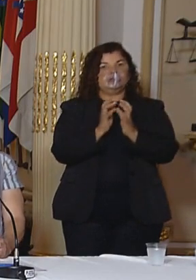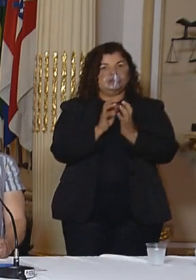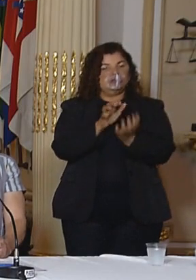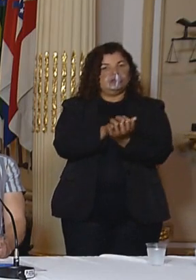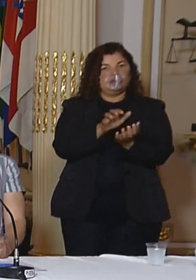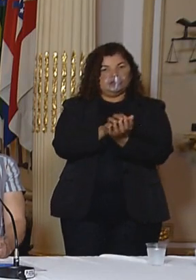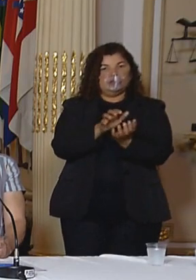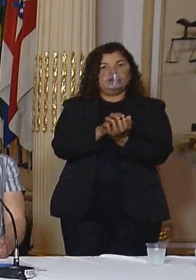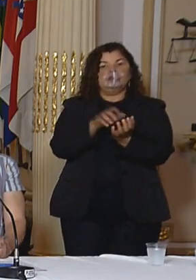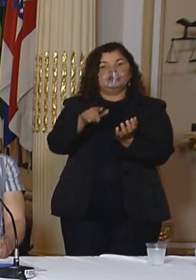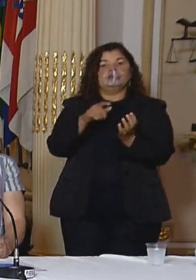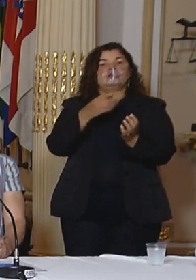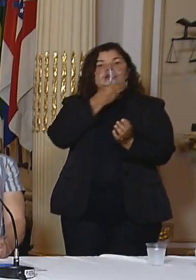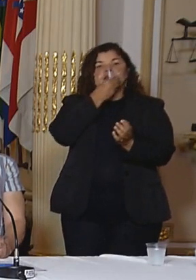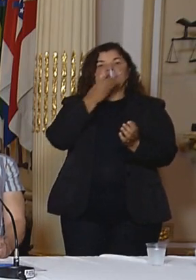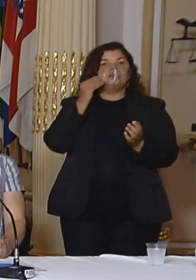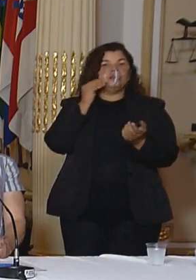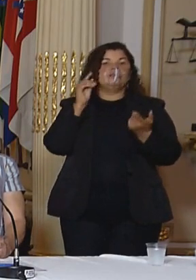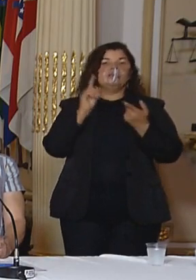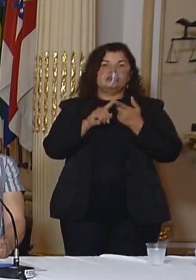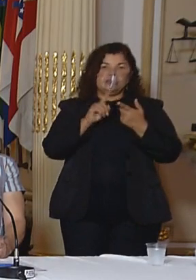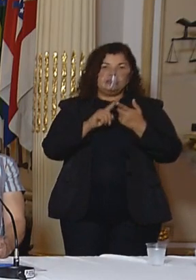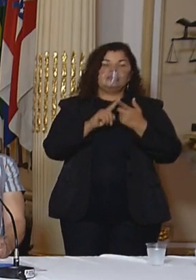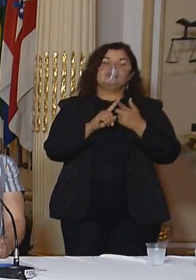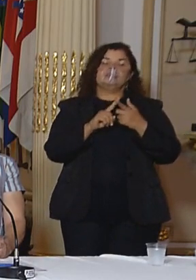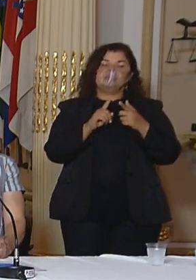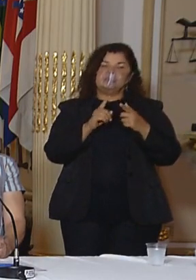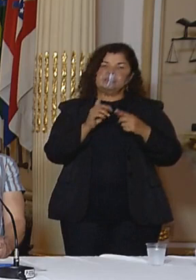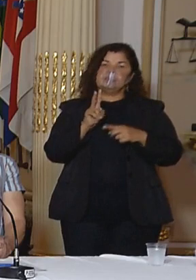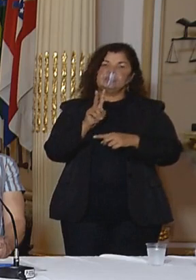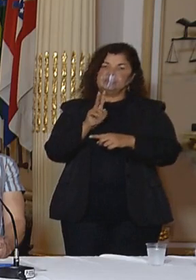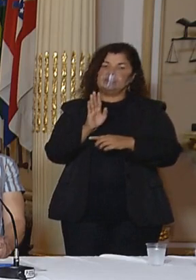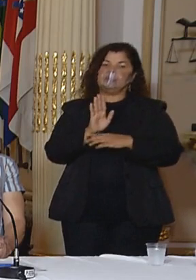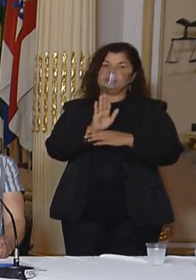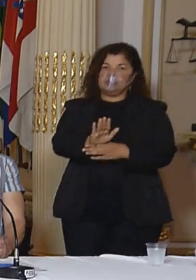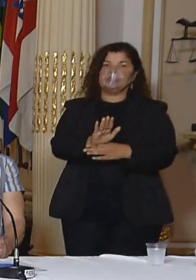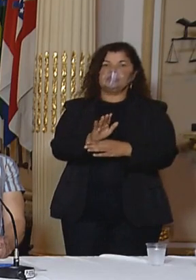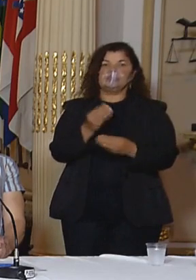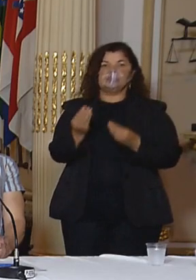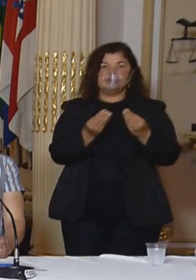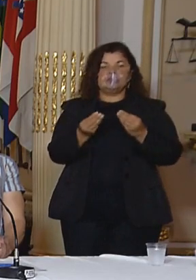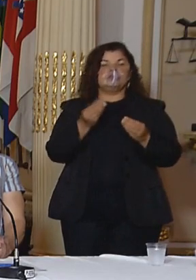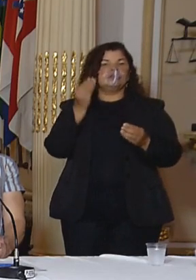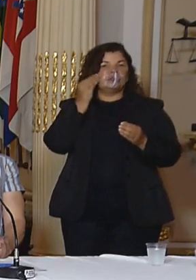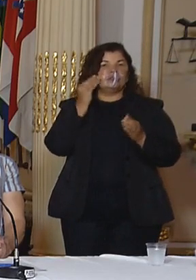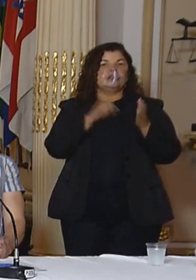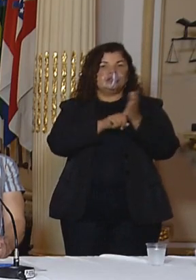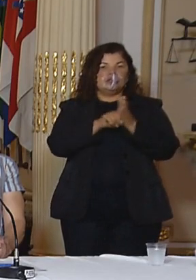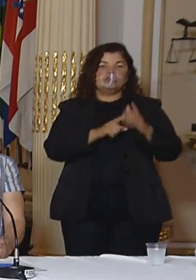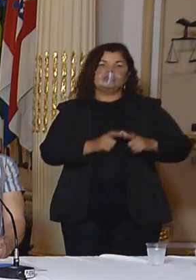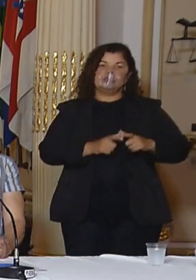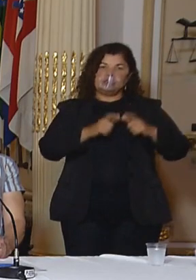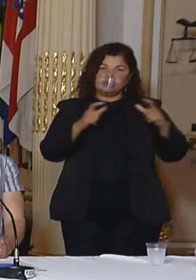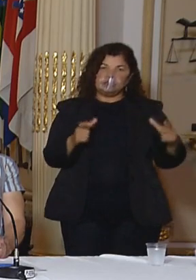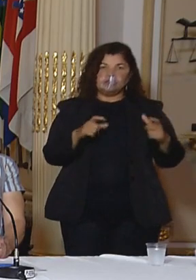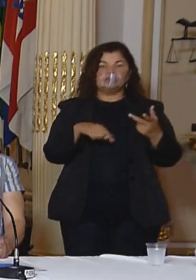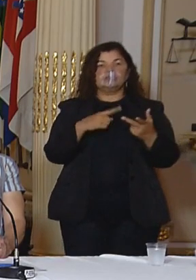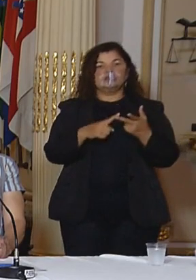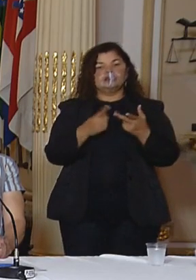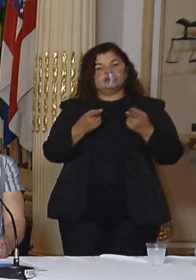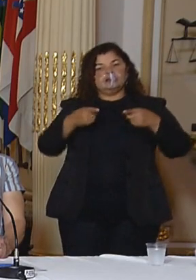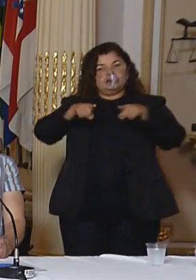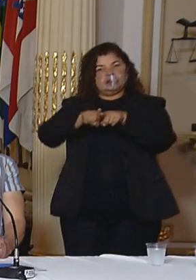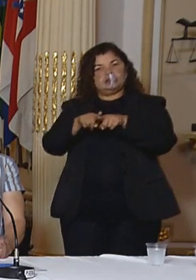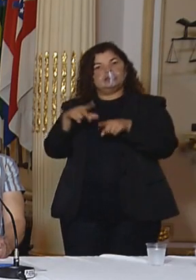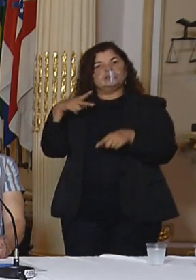se juntando a esse esforço também, dando uma contribuição importante para a capacidade de testagem. Nós estamos buscando que os parceiros